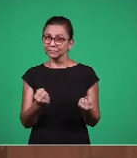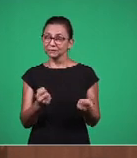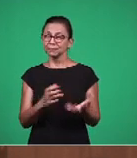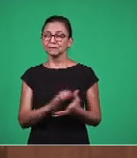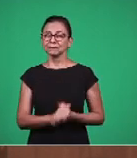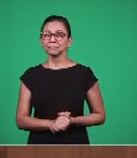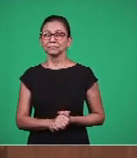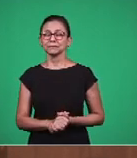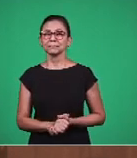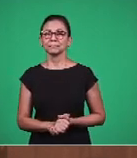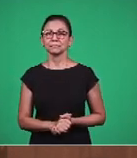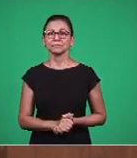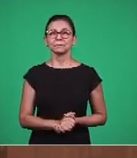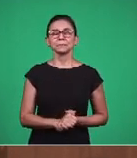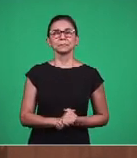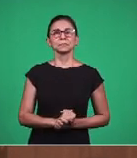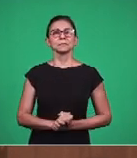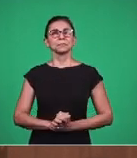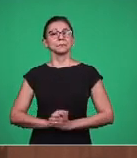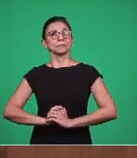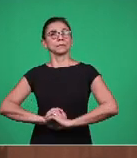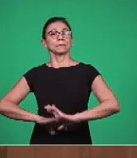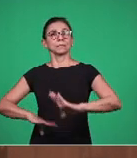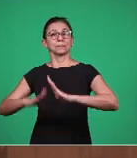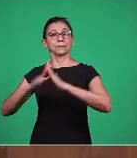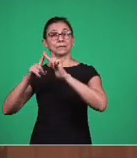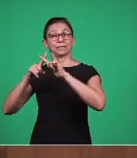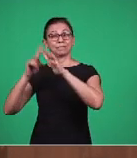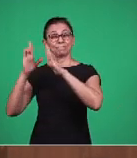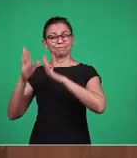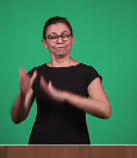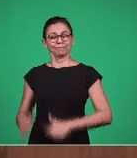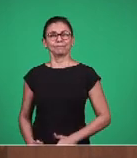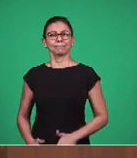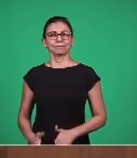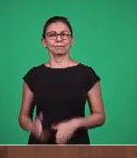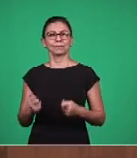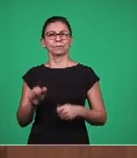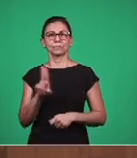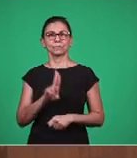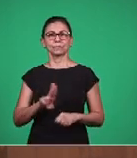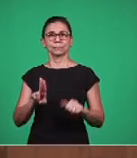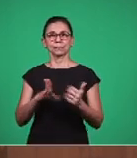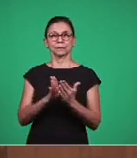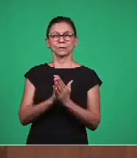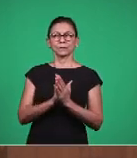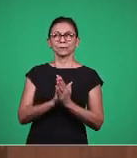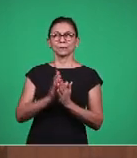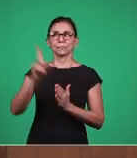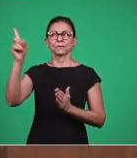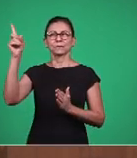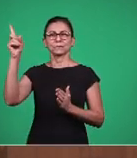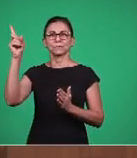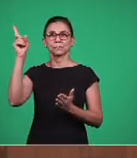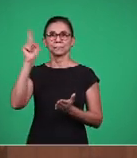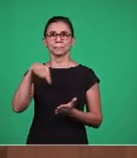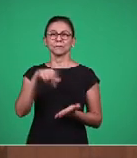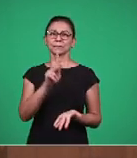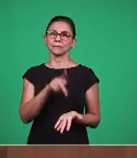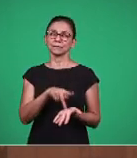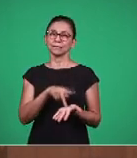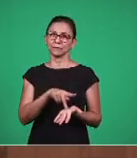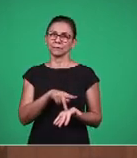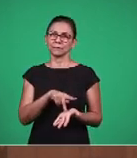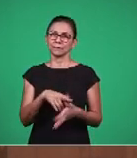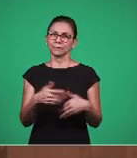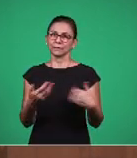com a palavra da verdade. Simplesmente a palavra. O corpo,